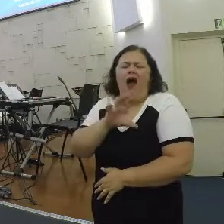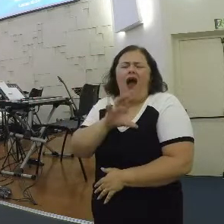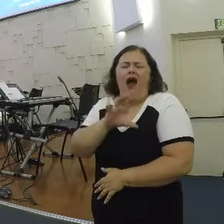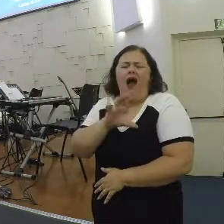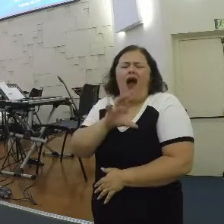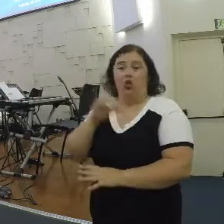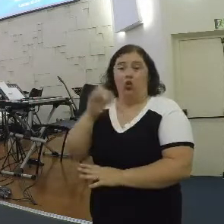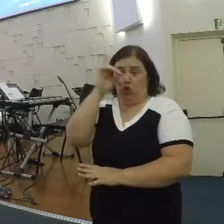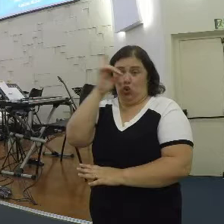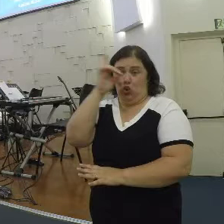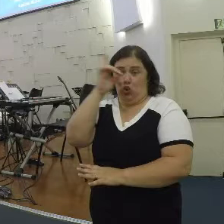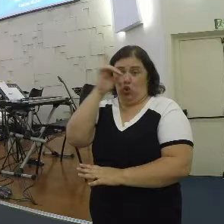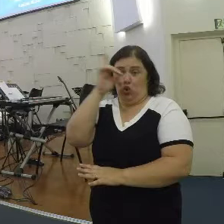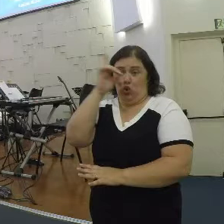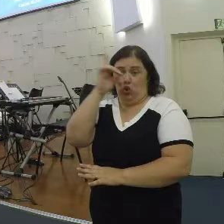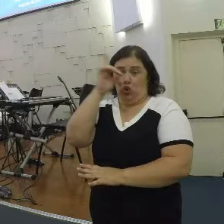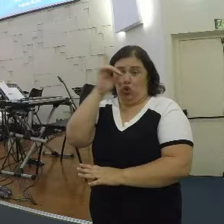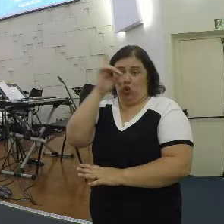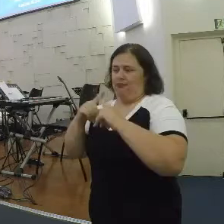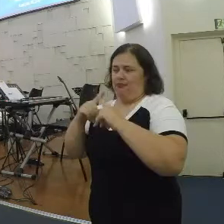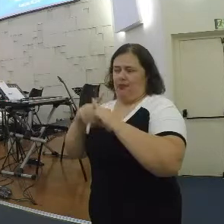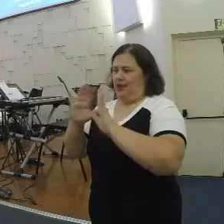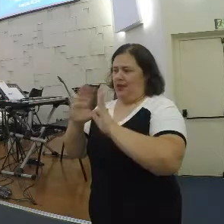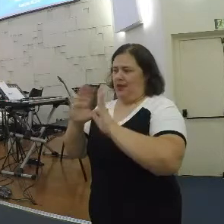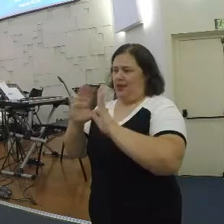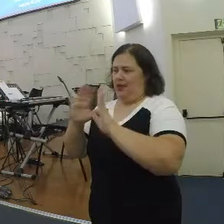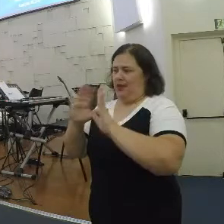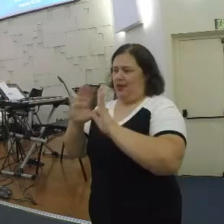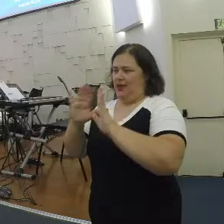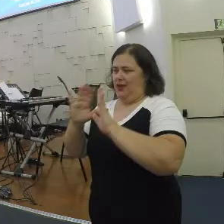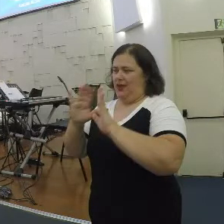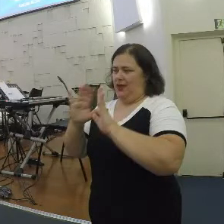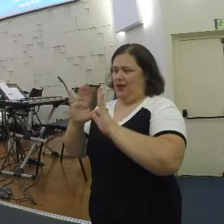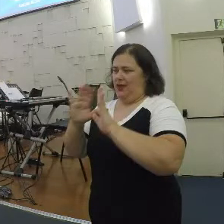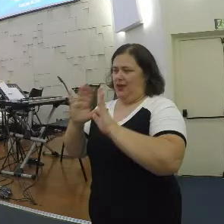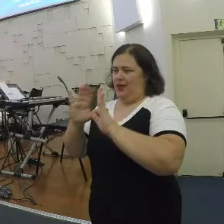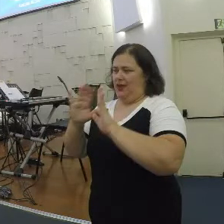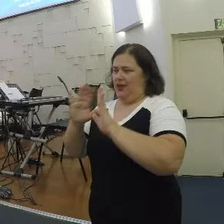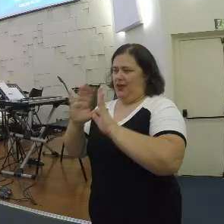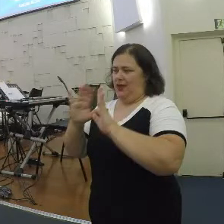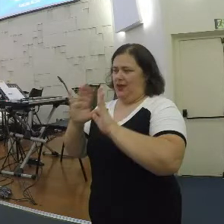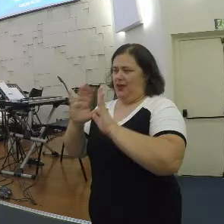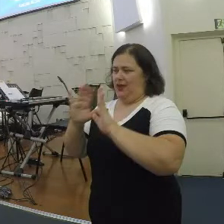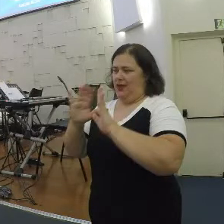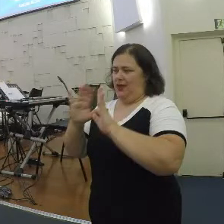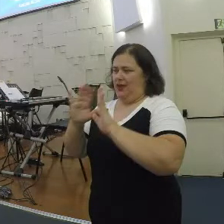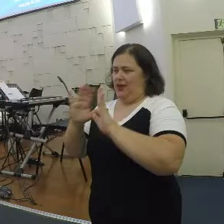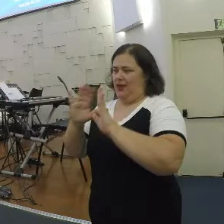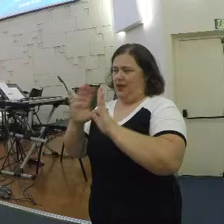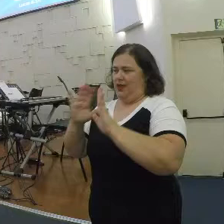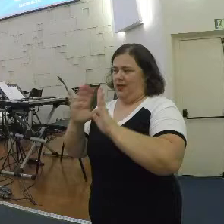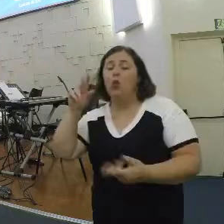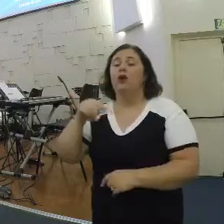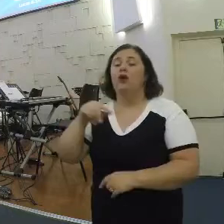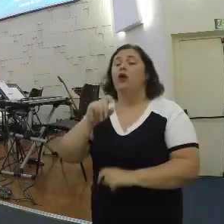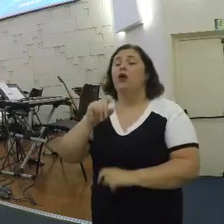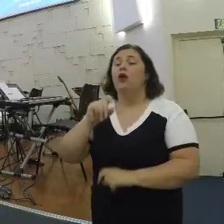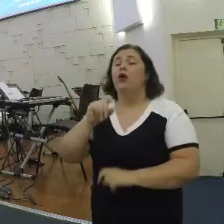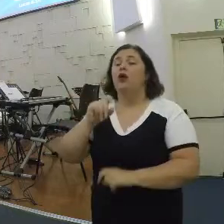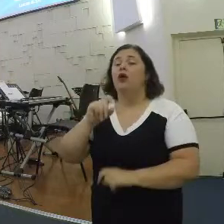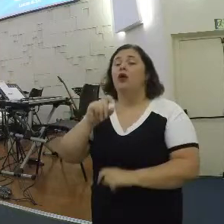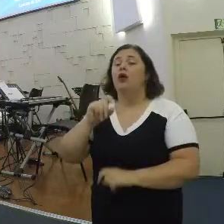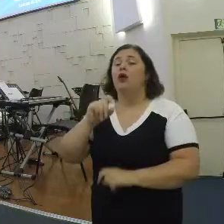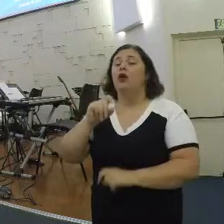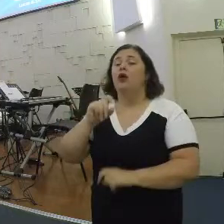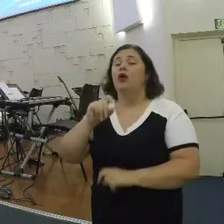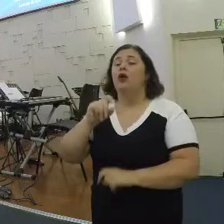vida, escolheram os prazeres. Os seus frutos não chegam a amadurecer. Segundo a palavra de Deus, não basta ser cordial